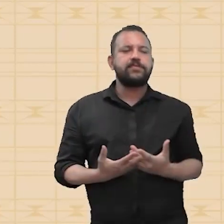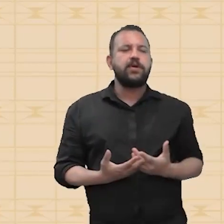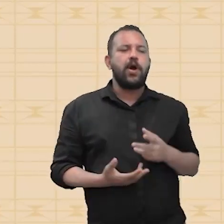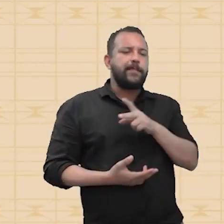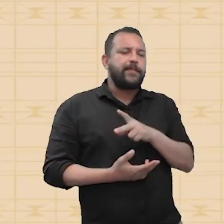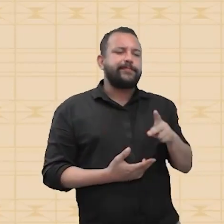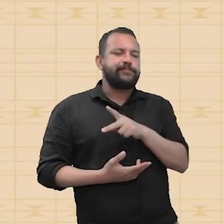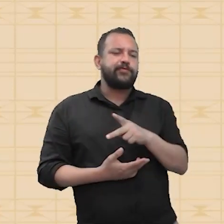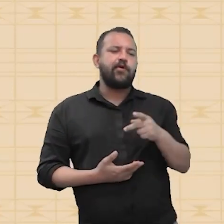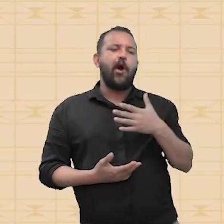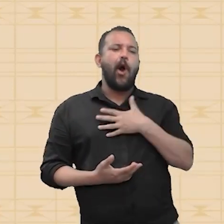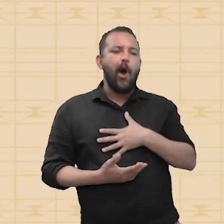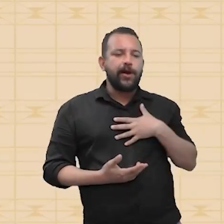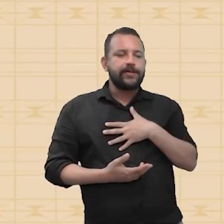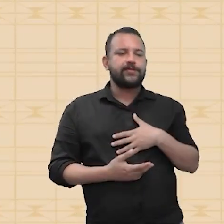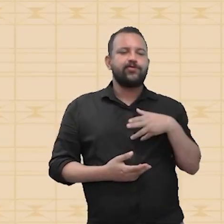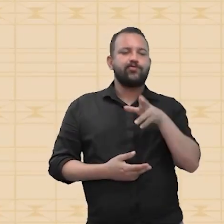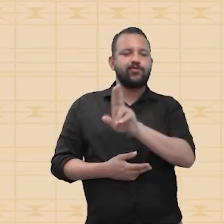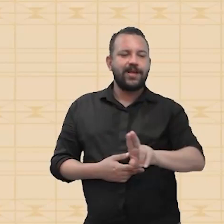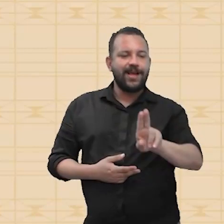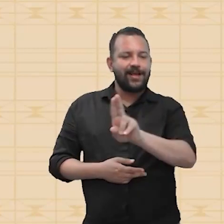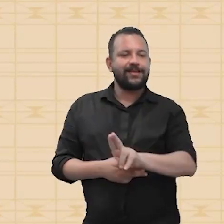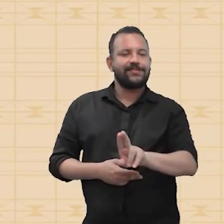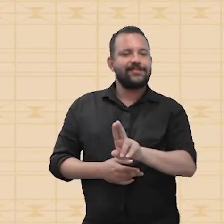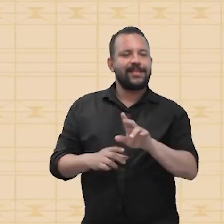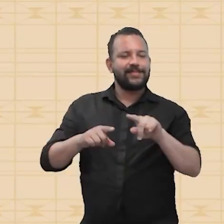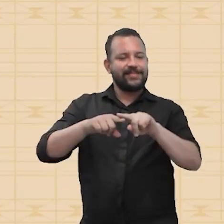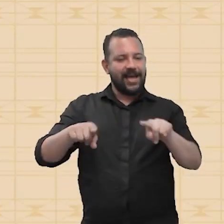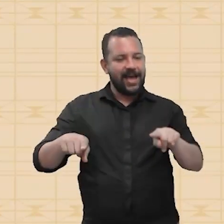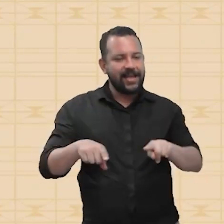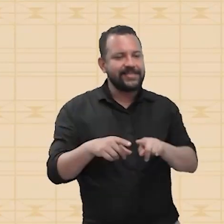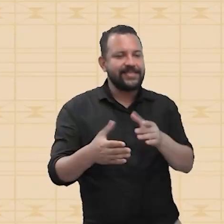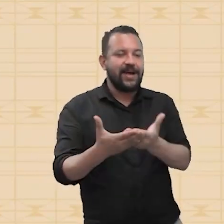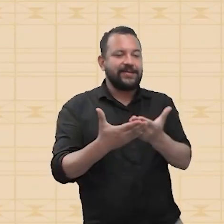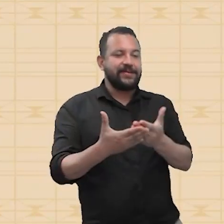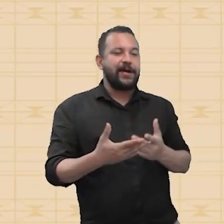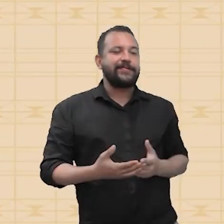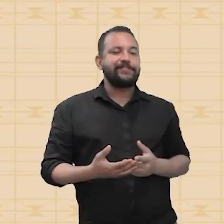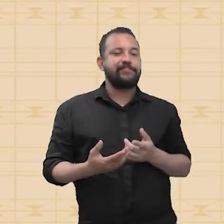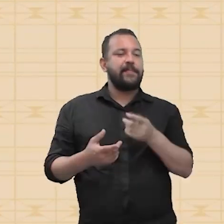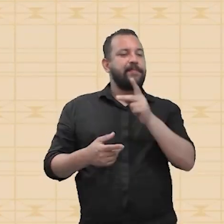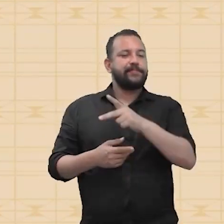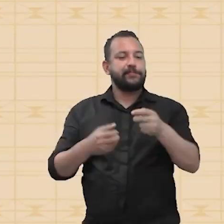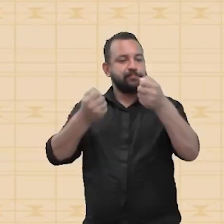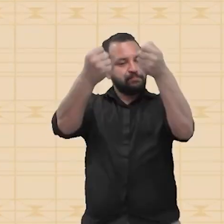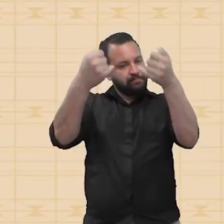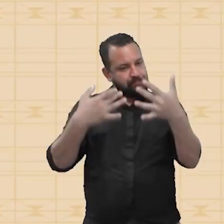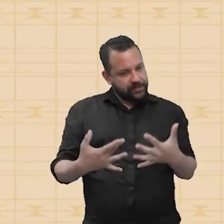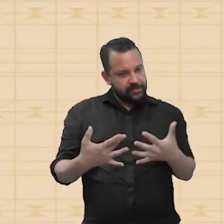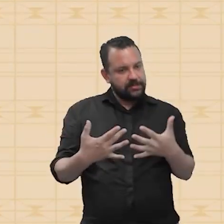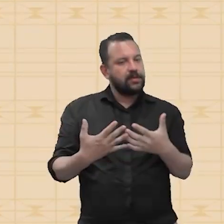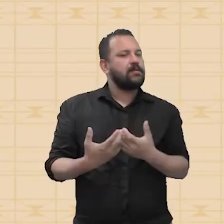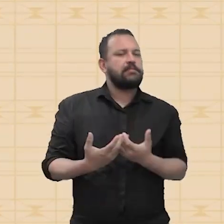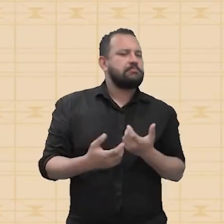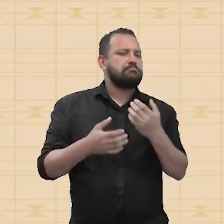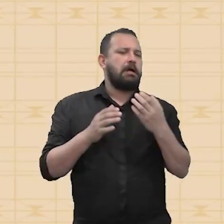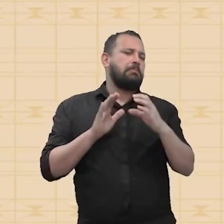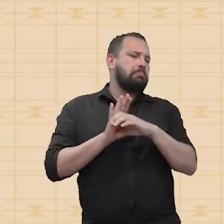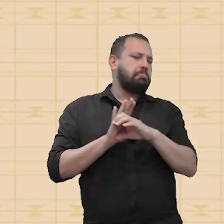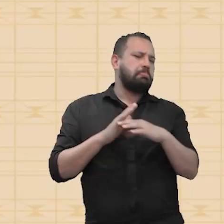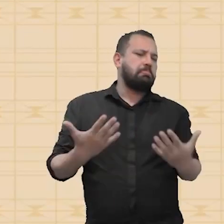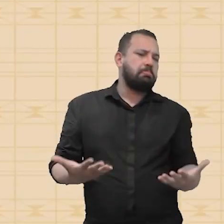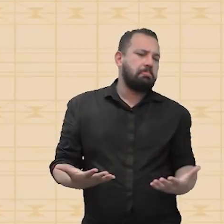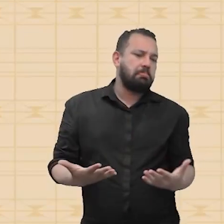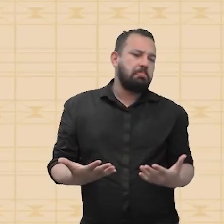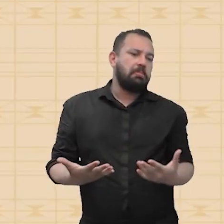muito de usar a função fática em sala de aula. Quando o professor explica um determinado assunto, um determinado conteúdo, e às